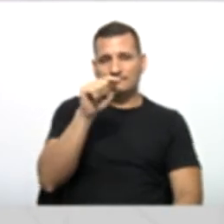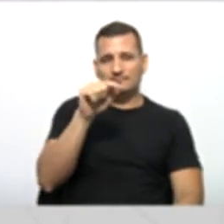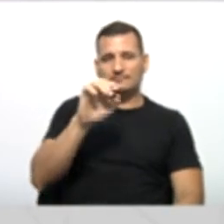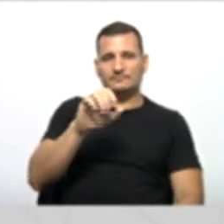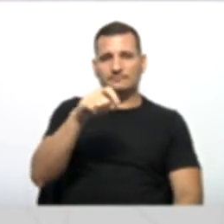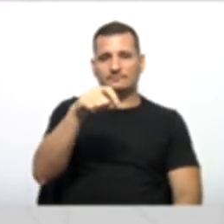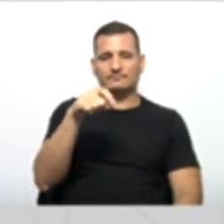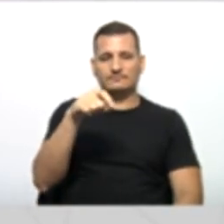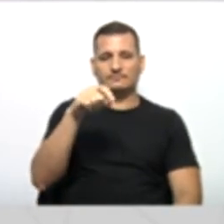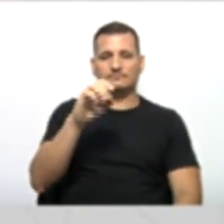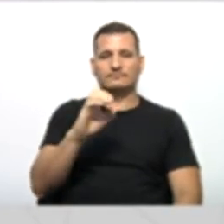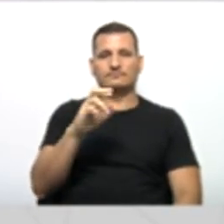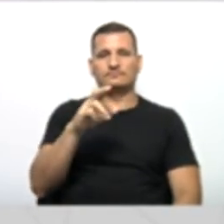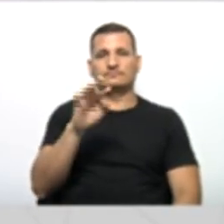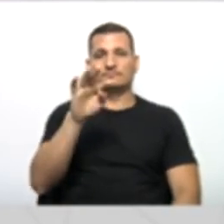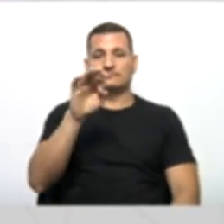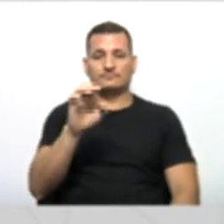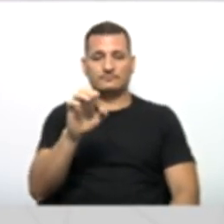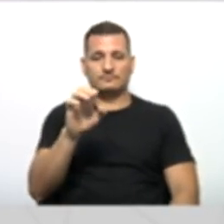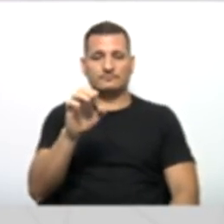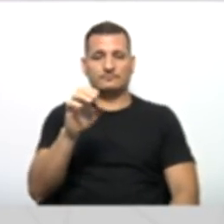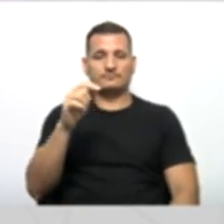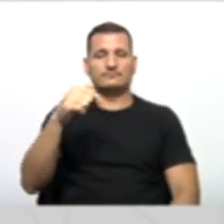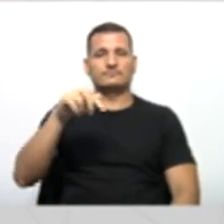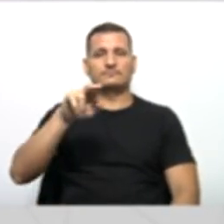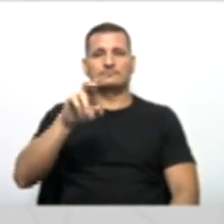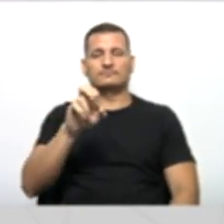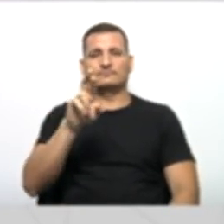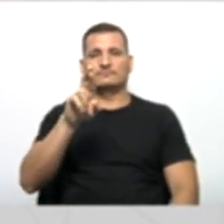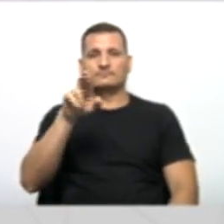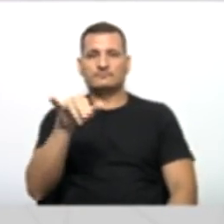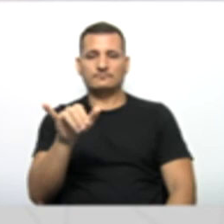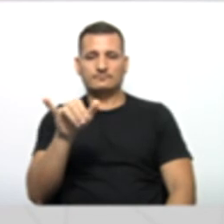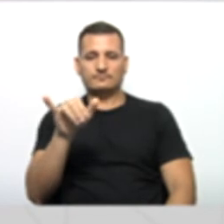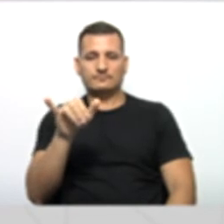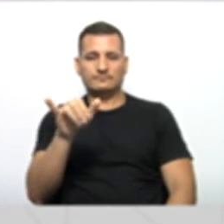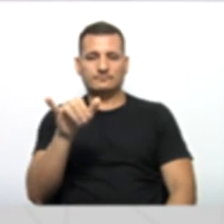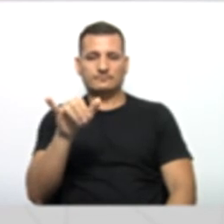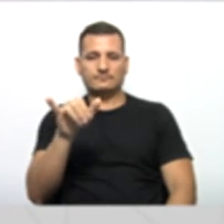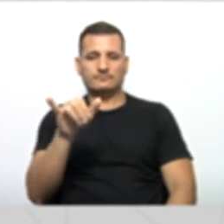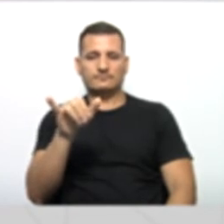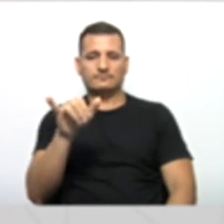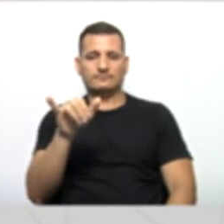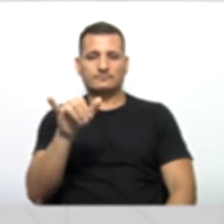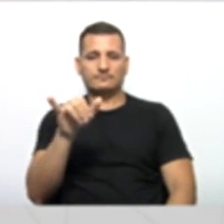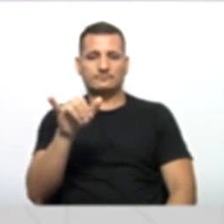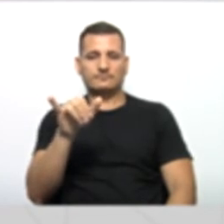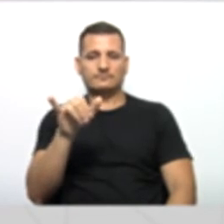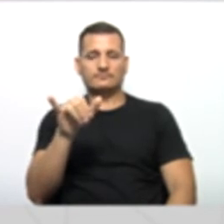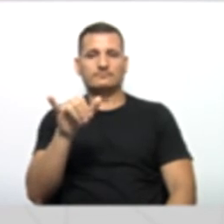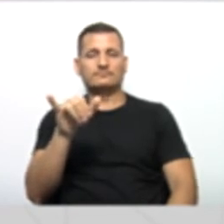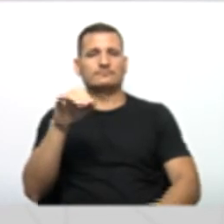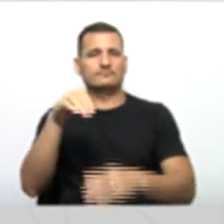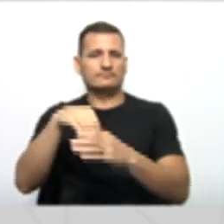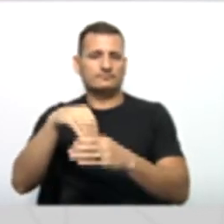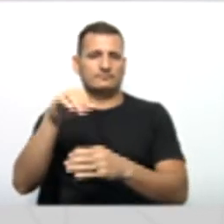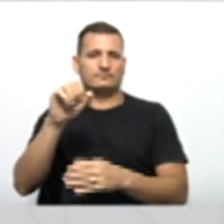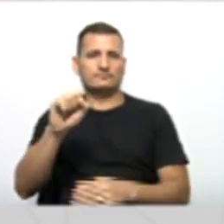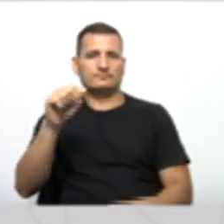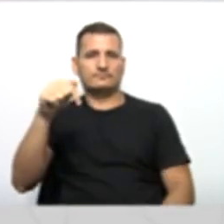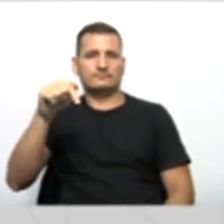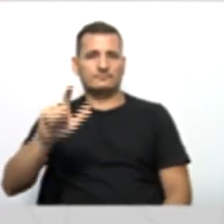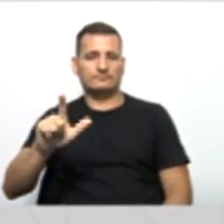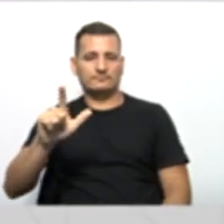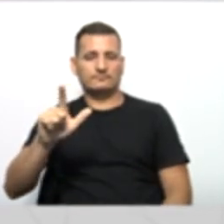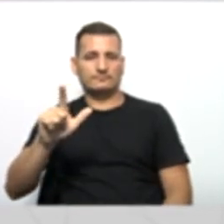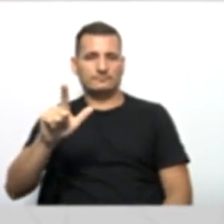kehl e sql ele estava dizendo para executar o que está dentro do código sql que é